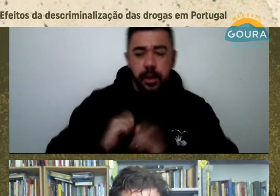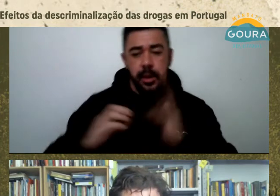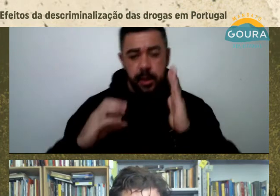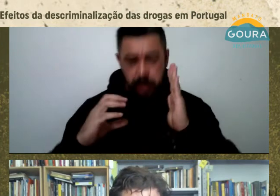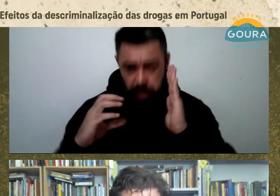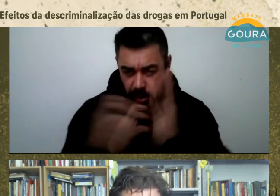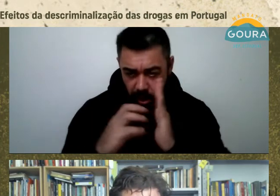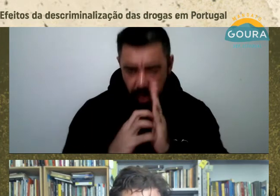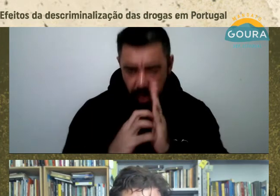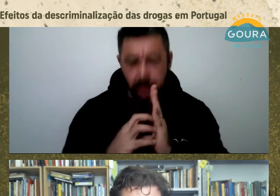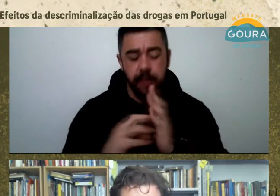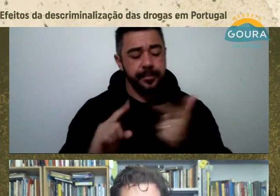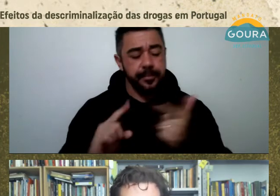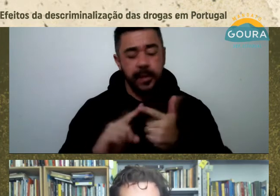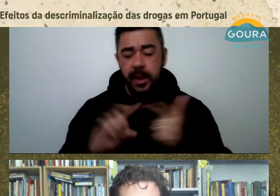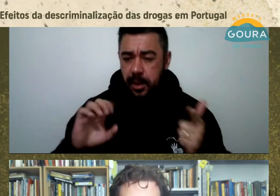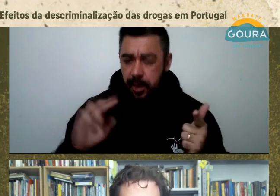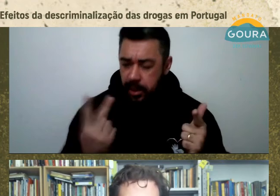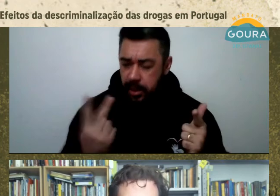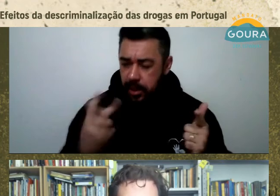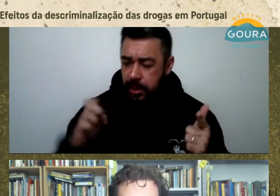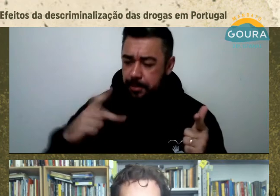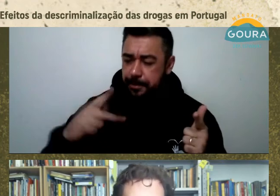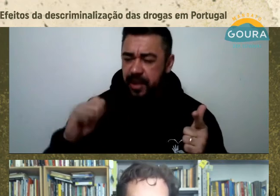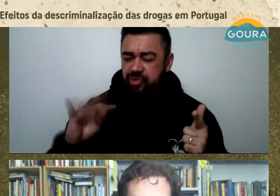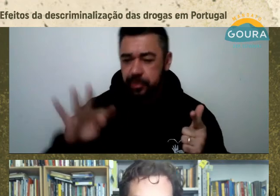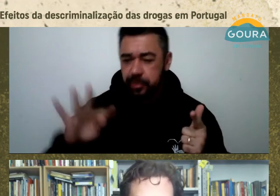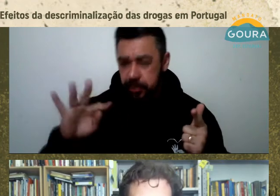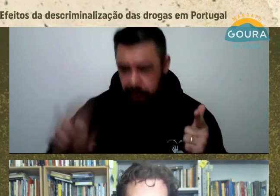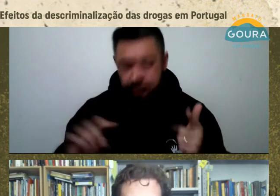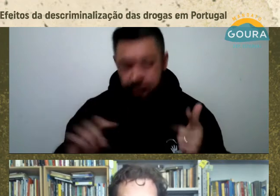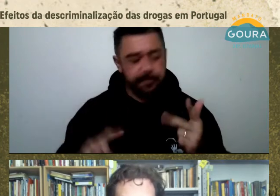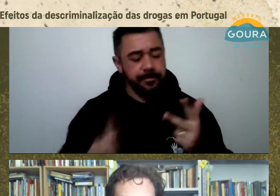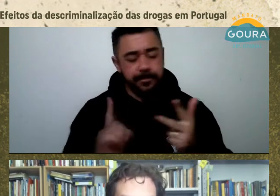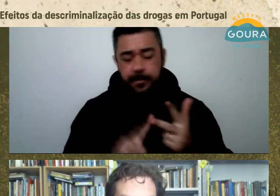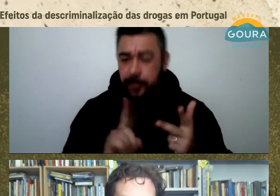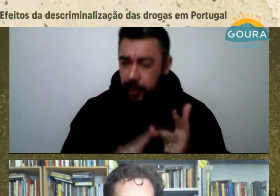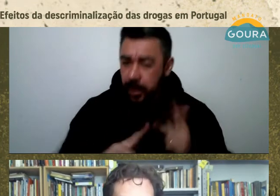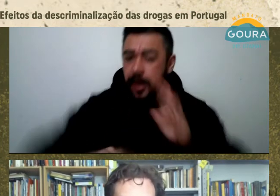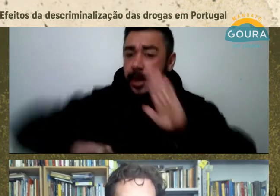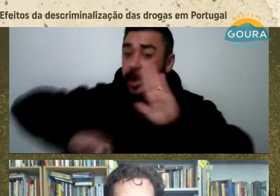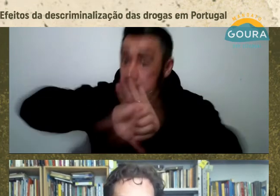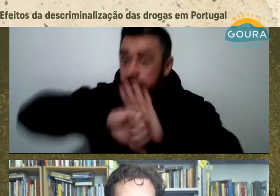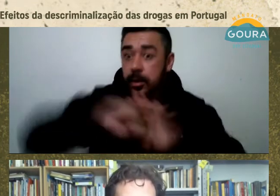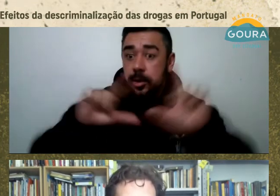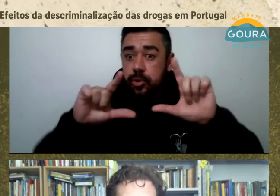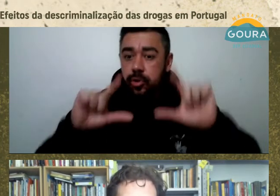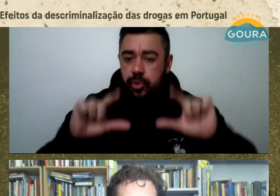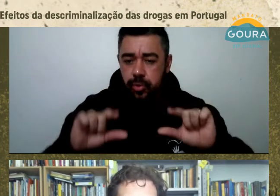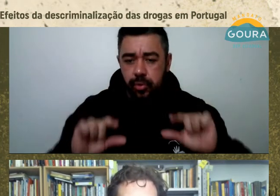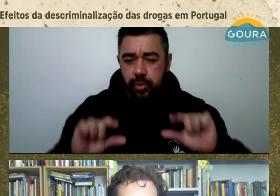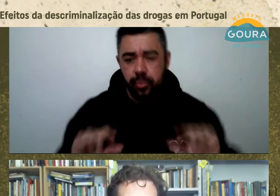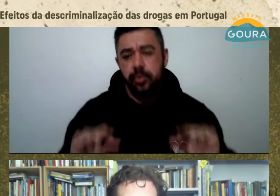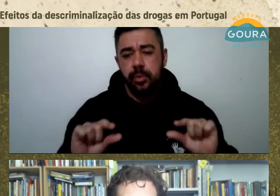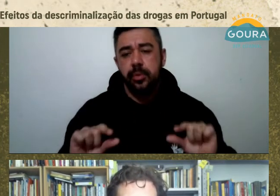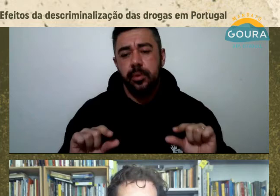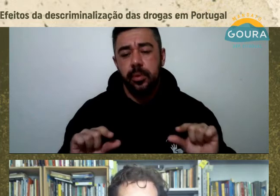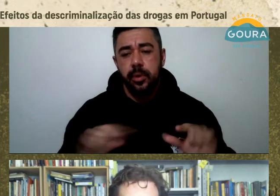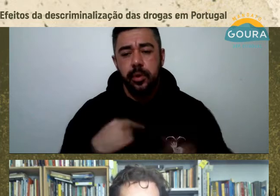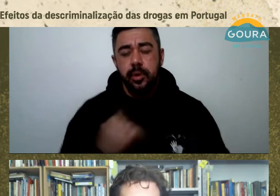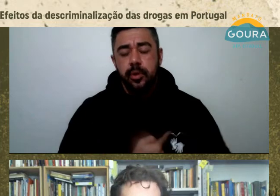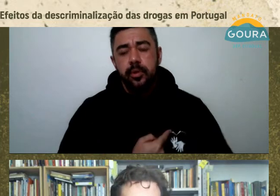às hepatites, a própria criminalidade. Nós temos, felizmente, nunca tivemos